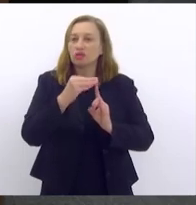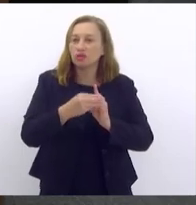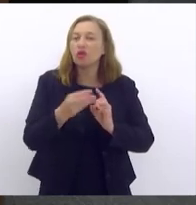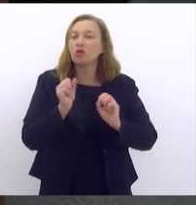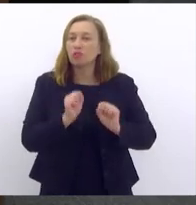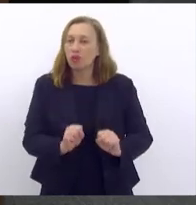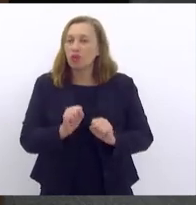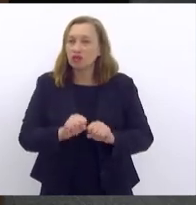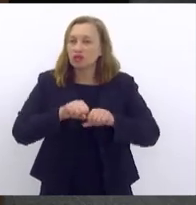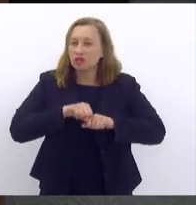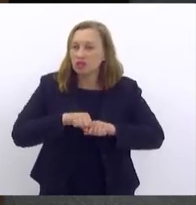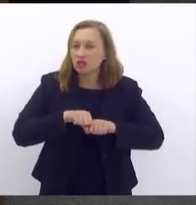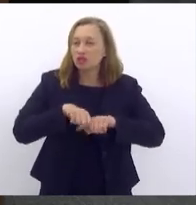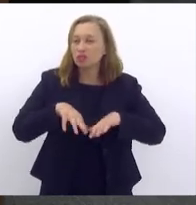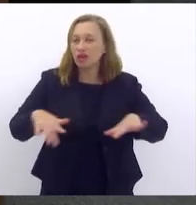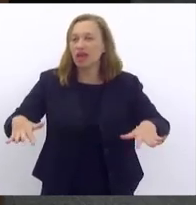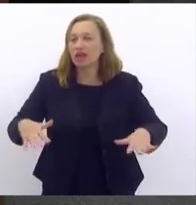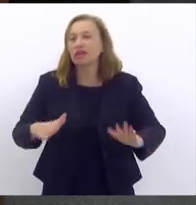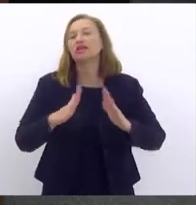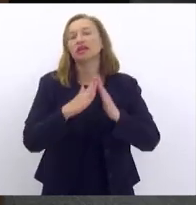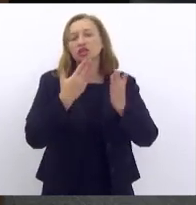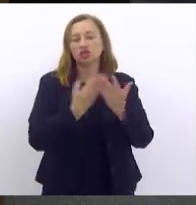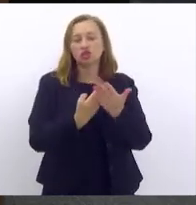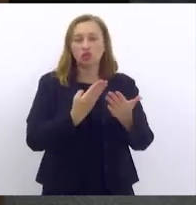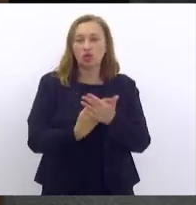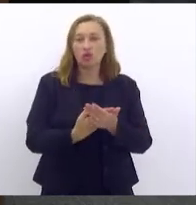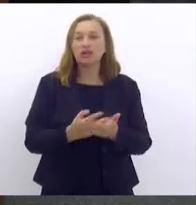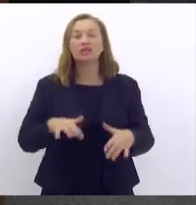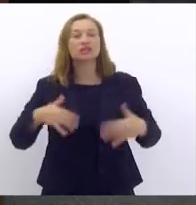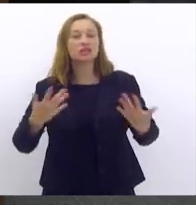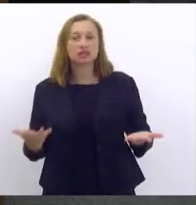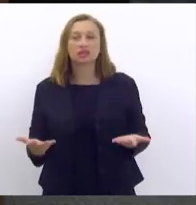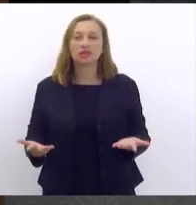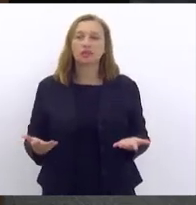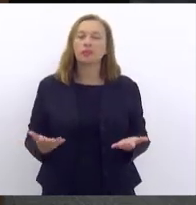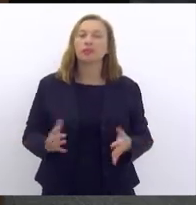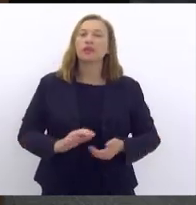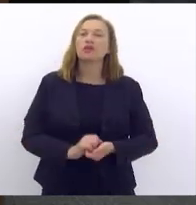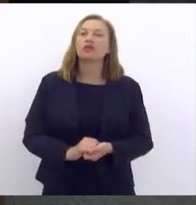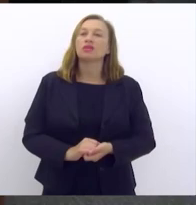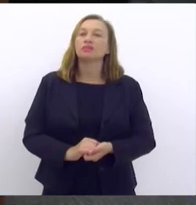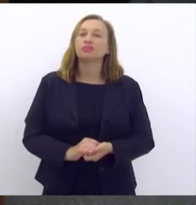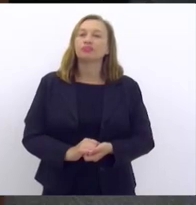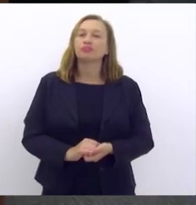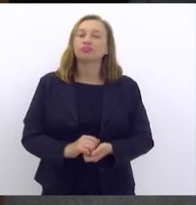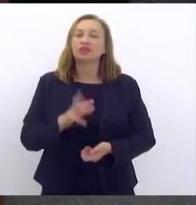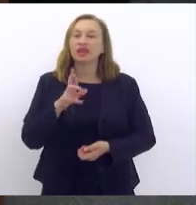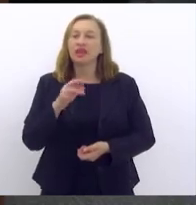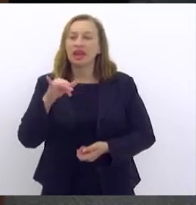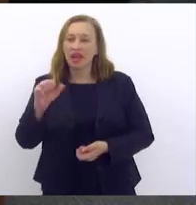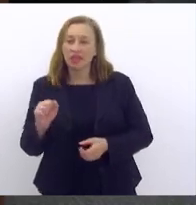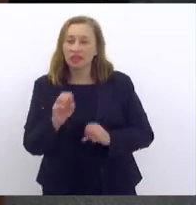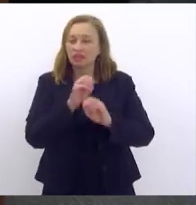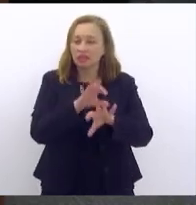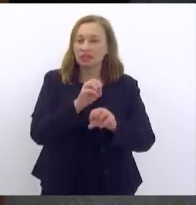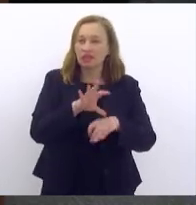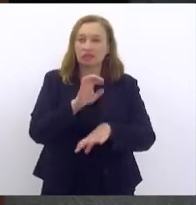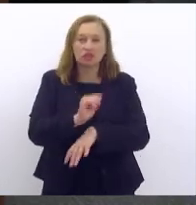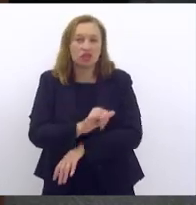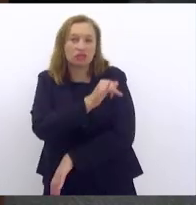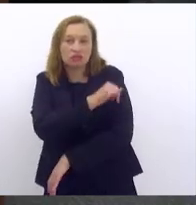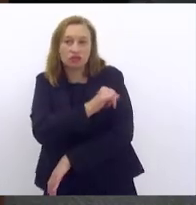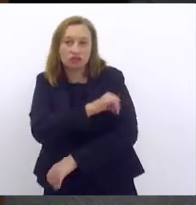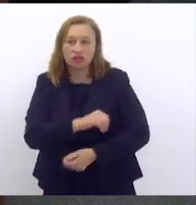estar em mais das nossas 1.000 escolas da rede. Então, instituir esse circuito de rima educacional no estado do Rio de